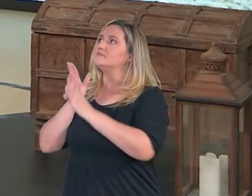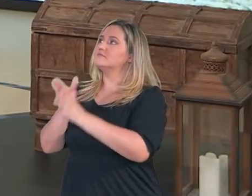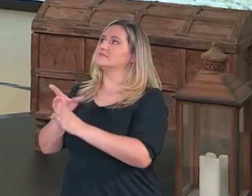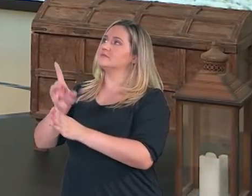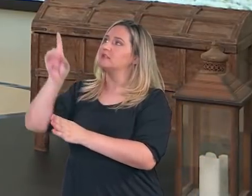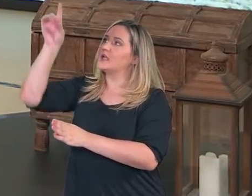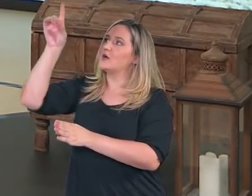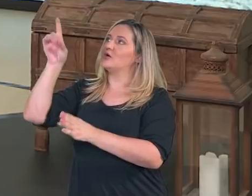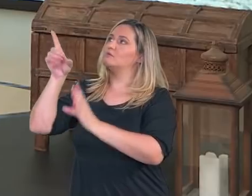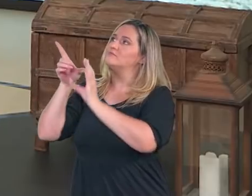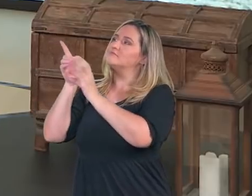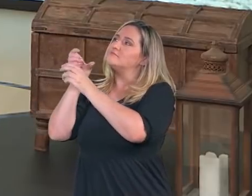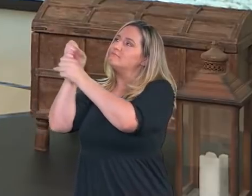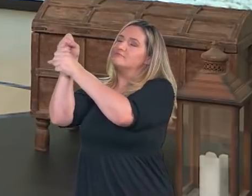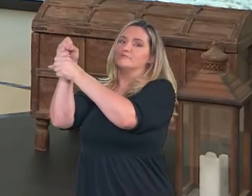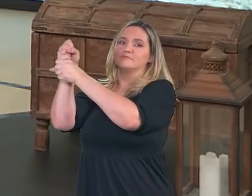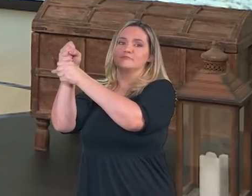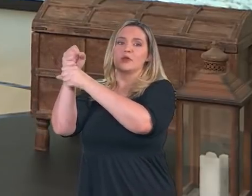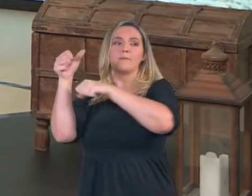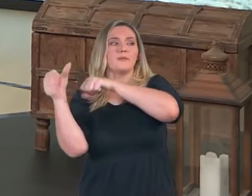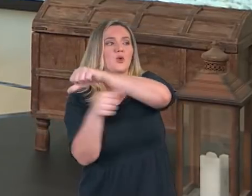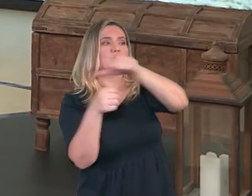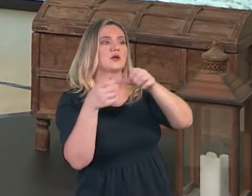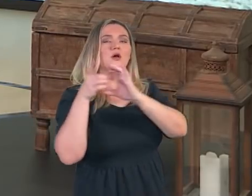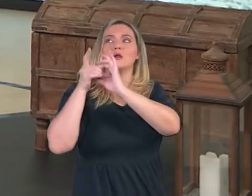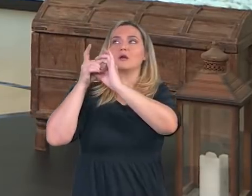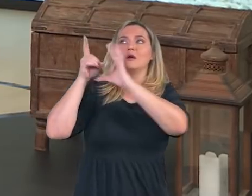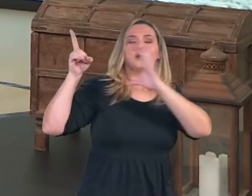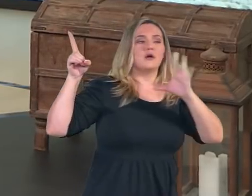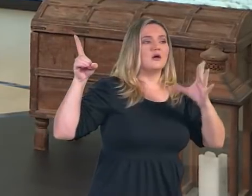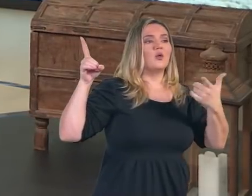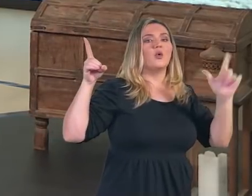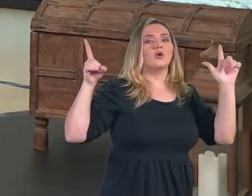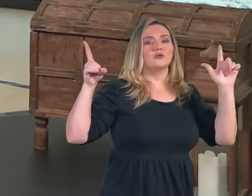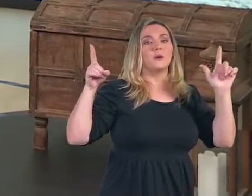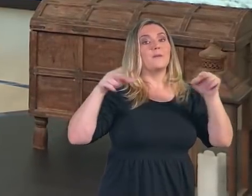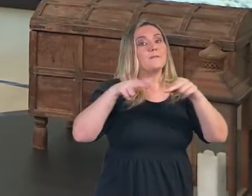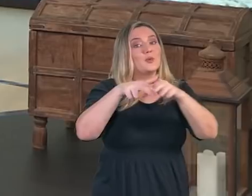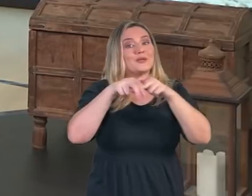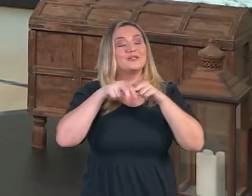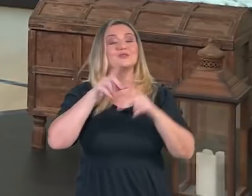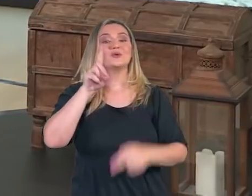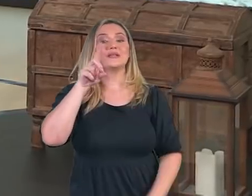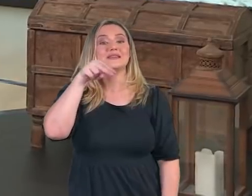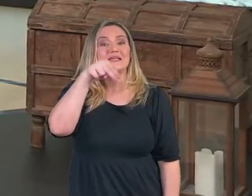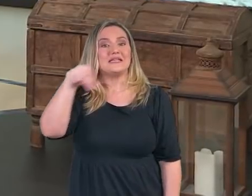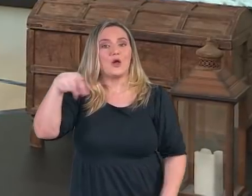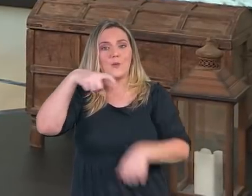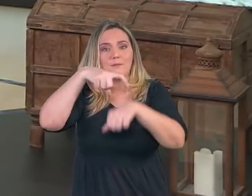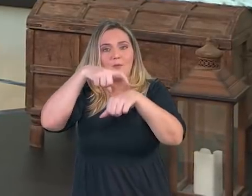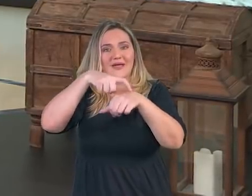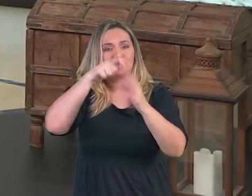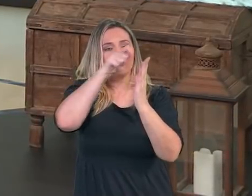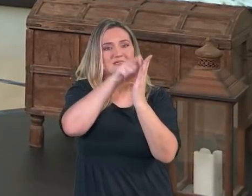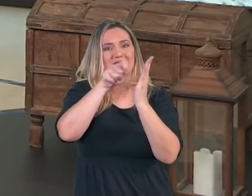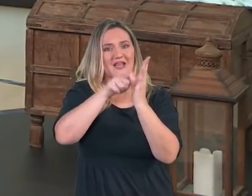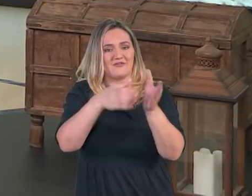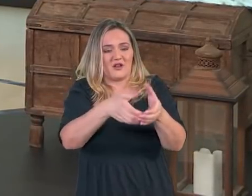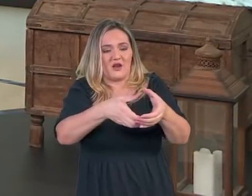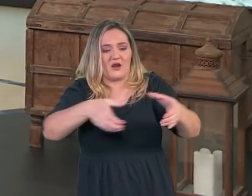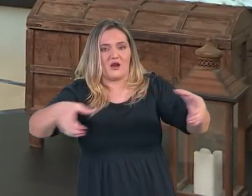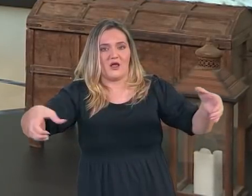a uma nova situação? Pois é, foi isso que Daniel fez ao transcrever suas memórias no livro que leva o seu